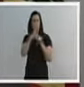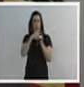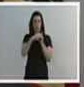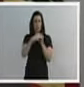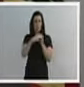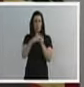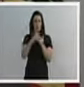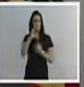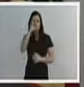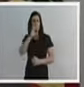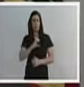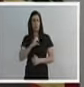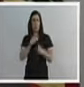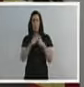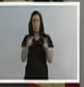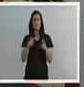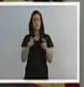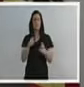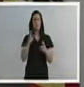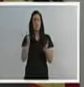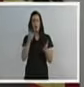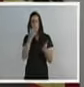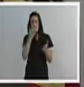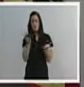todo cidadão, a maioria aqui é cristão.